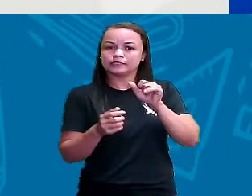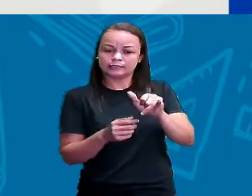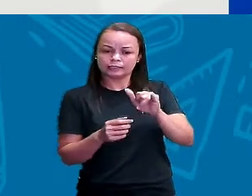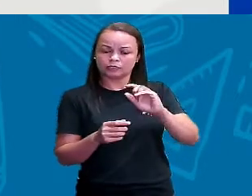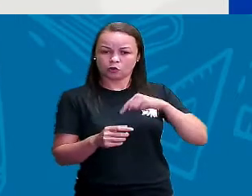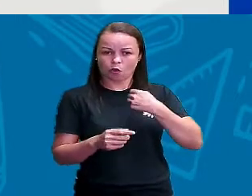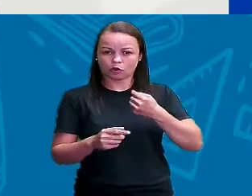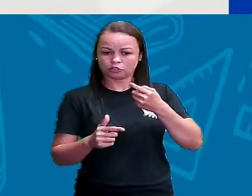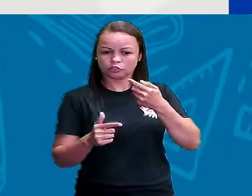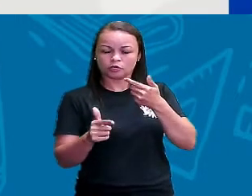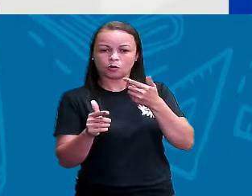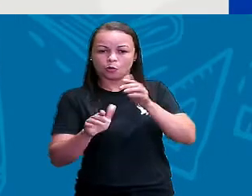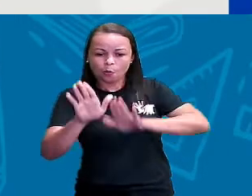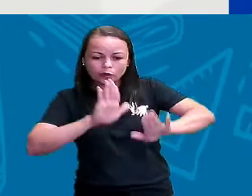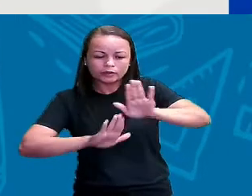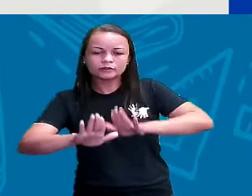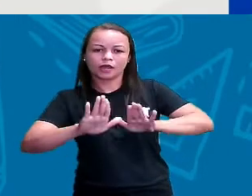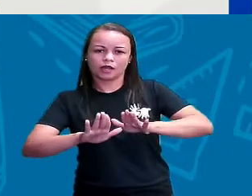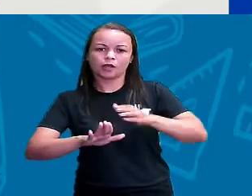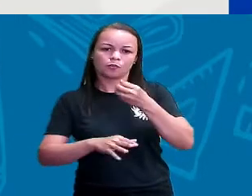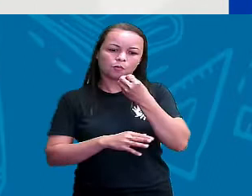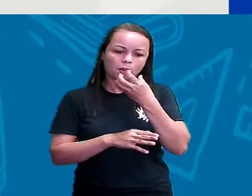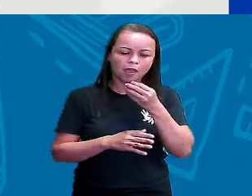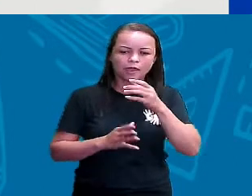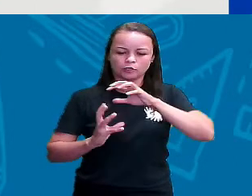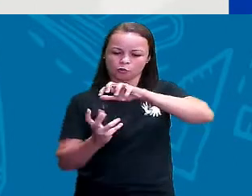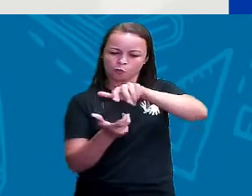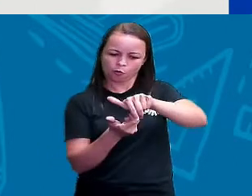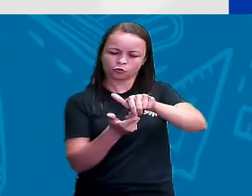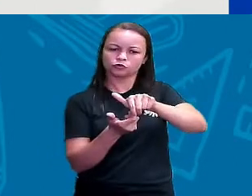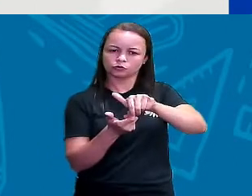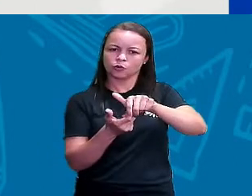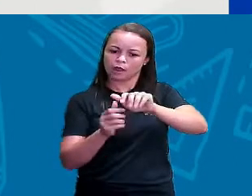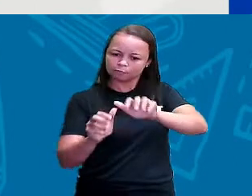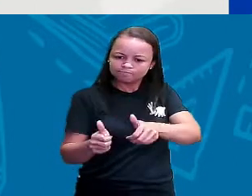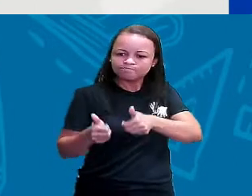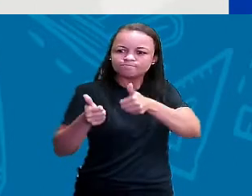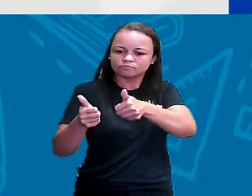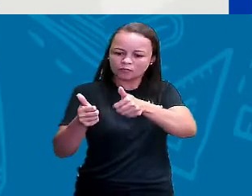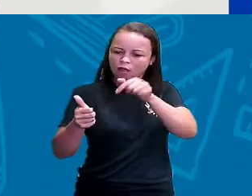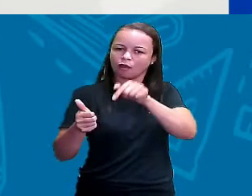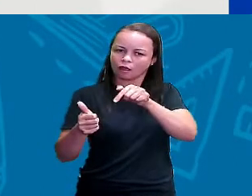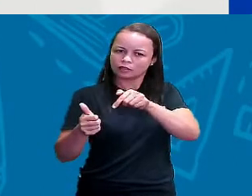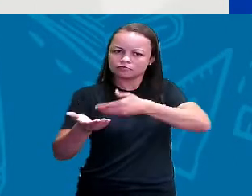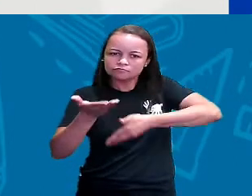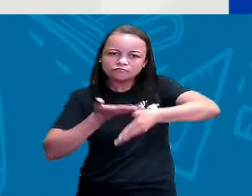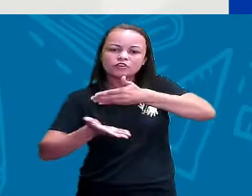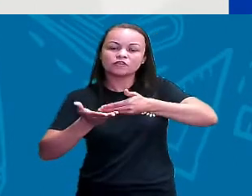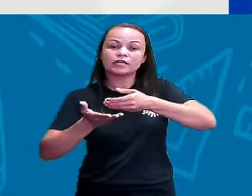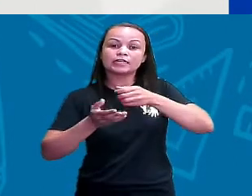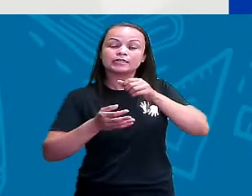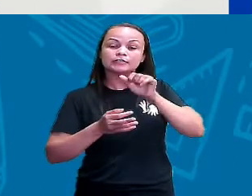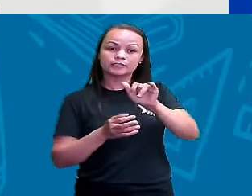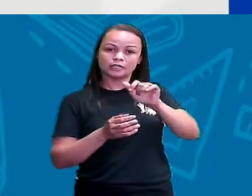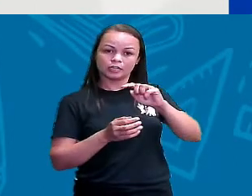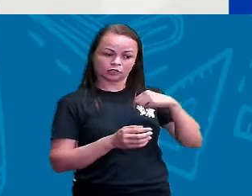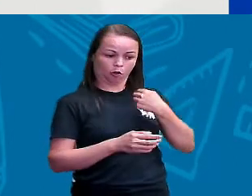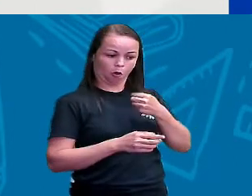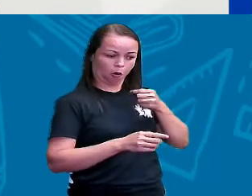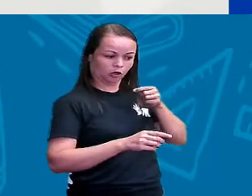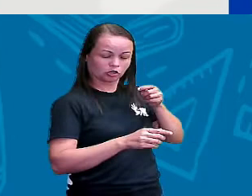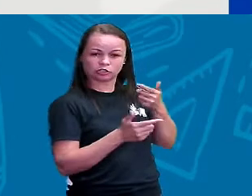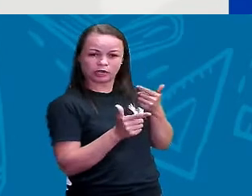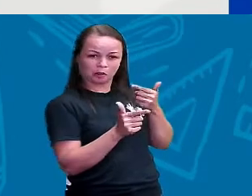nós cuidamos bem dele, ele vai responder de forma positiva. Nós vamos viver em harmonia com ele. Agora, se a gente não cuida bem do